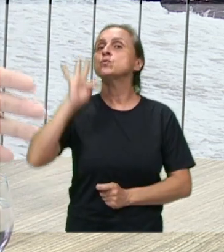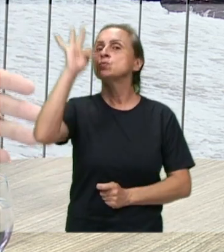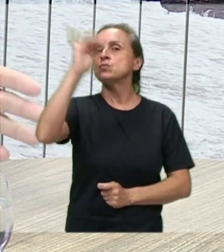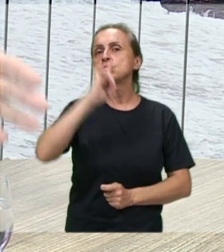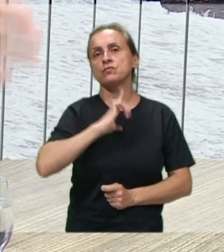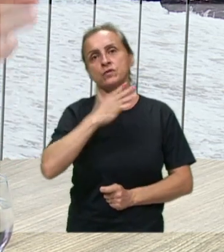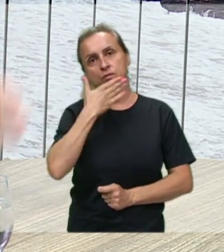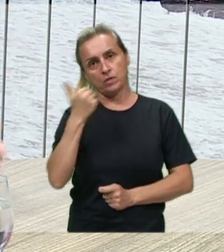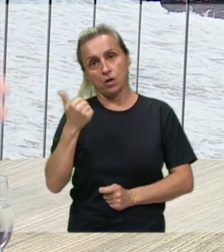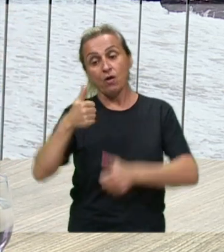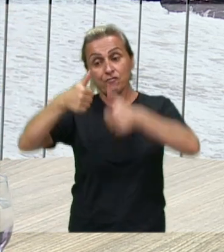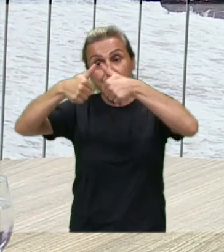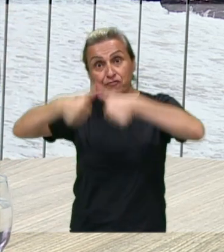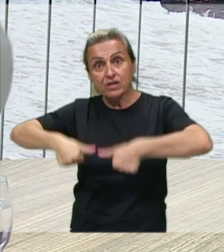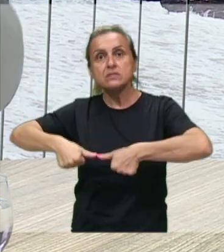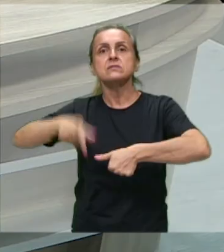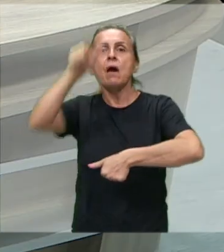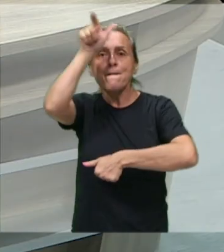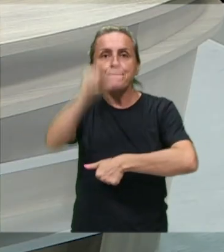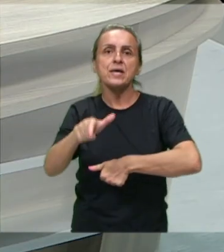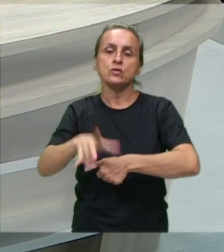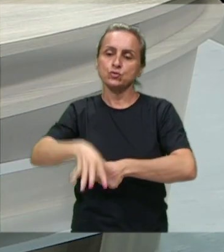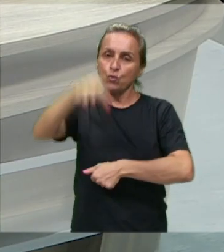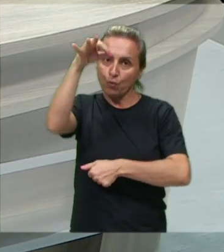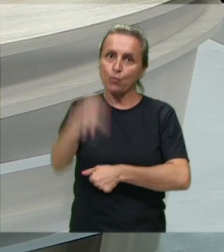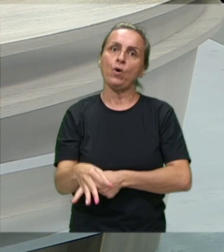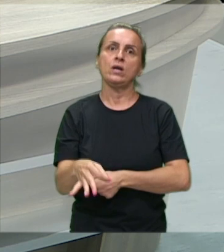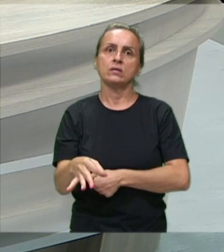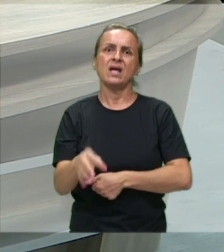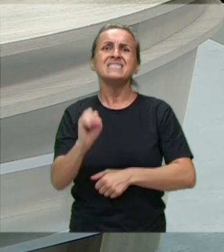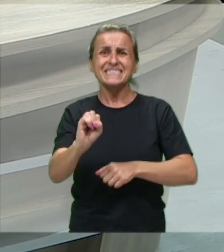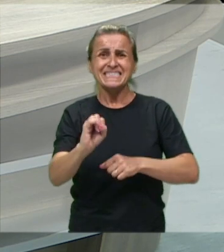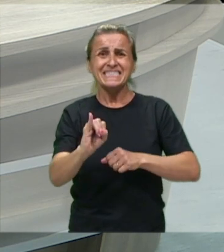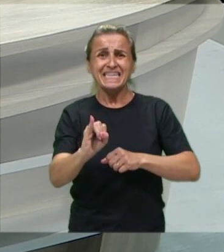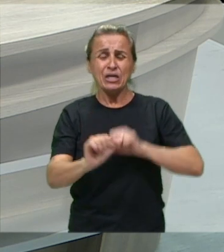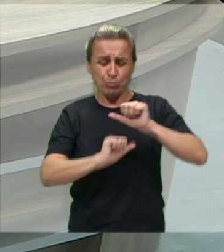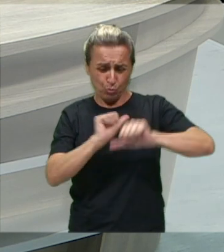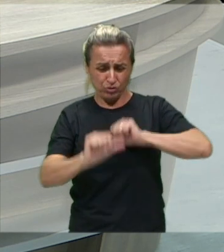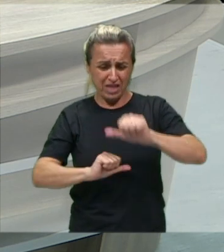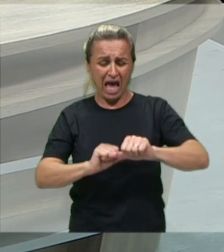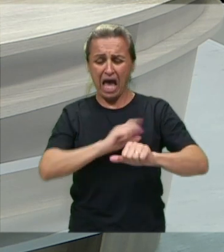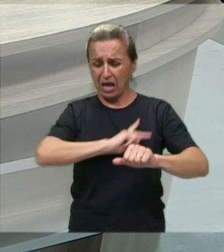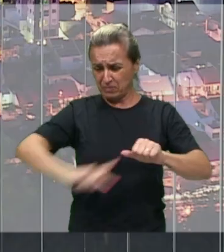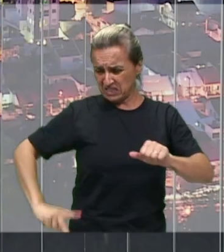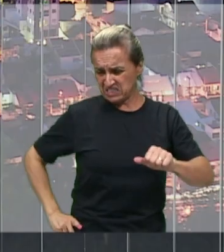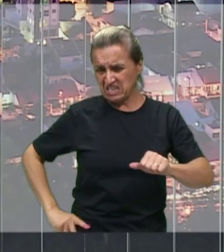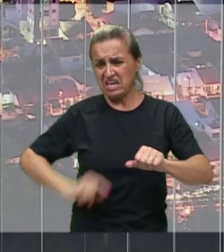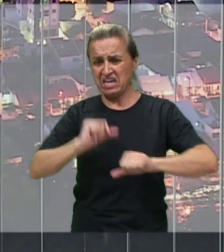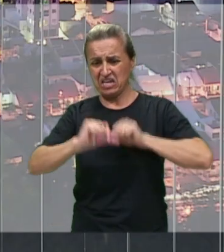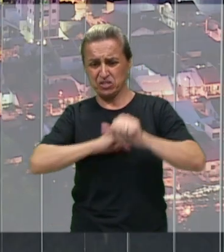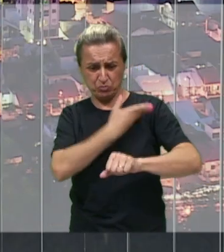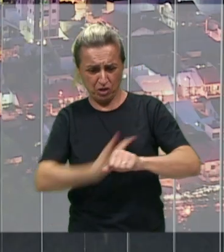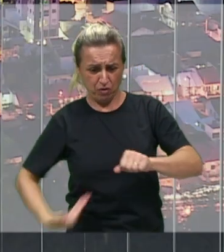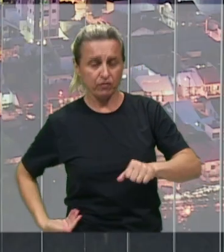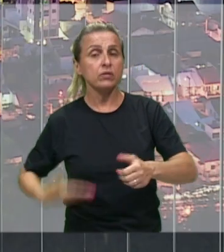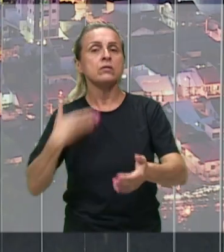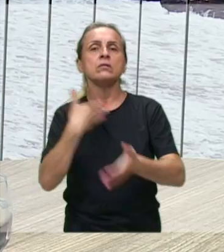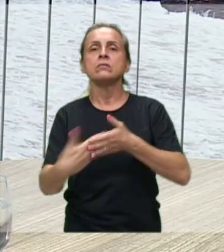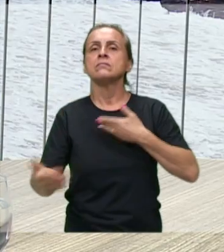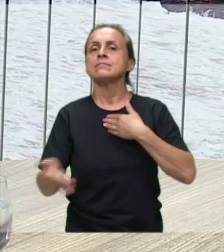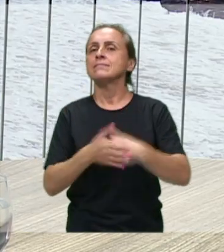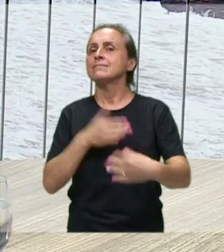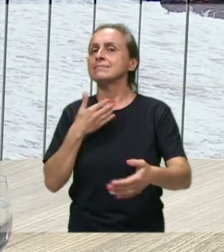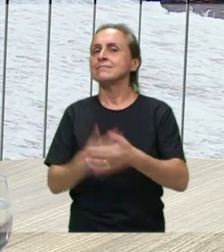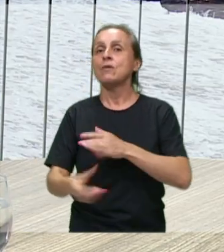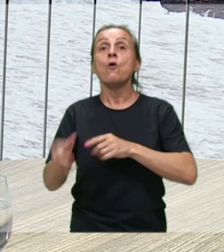ali. Pessoas mudou o presidente, mudou o governador, porque a atividade não pode parar. A atividade não pode parar. E dá uma